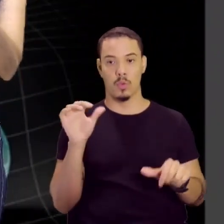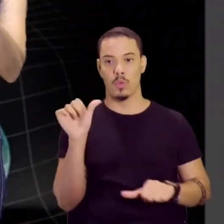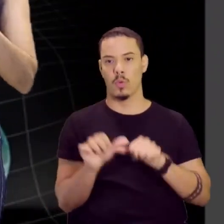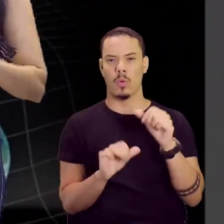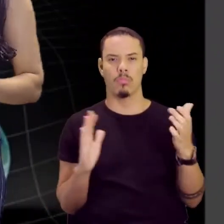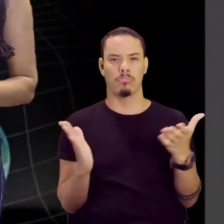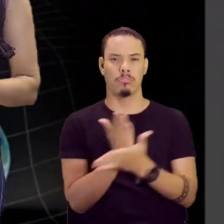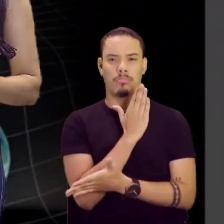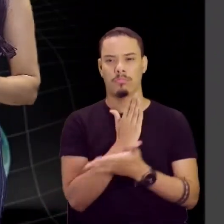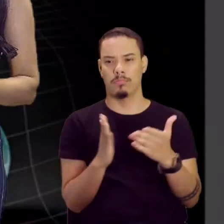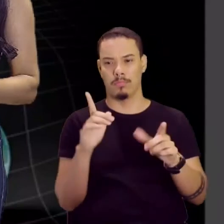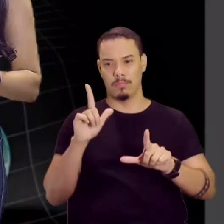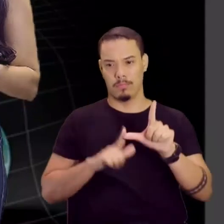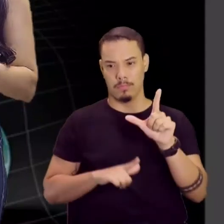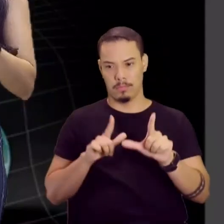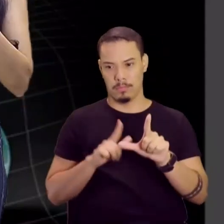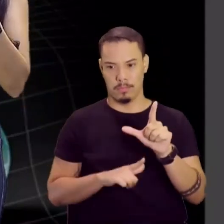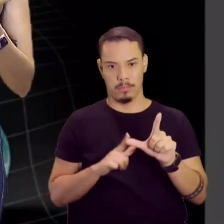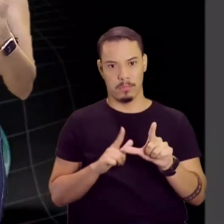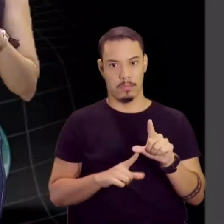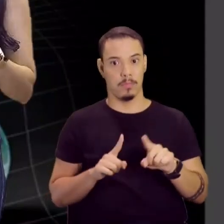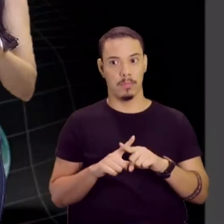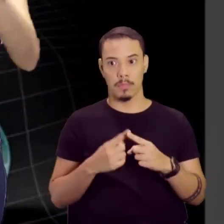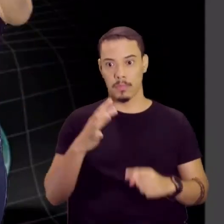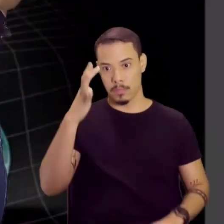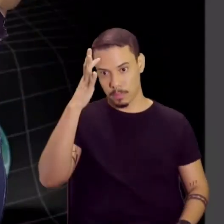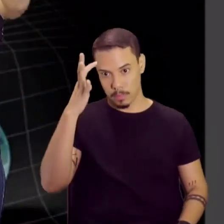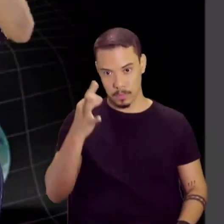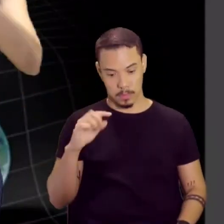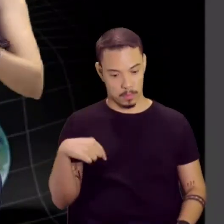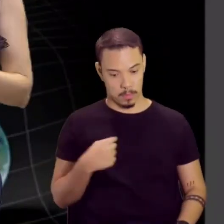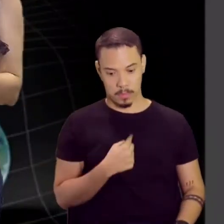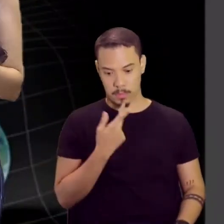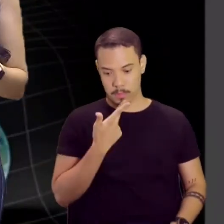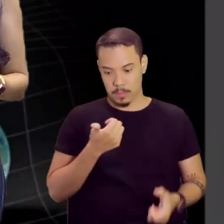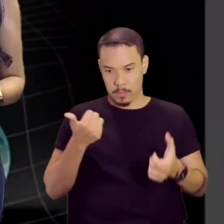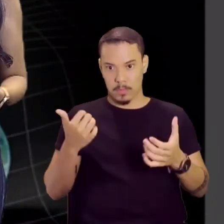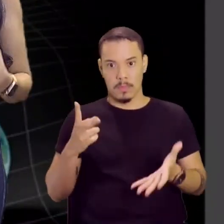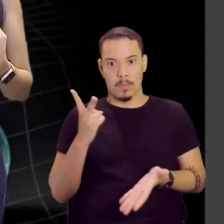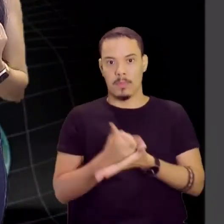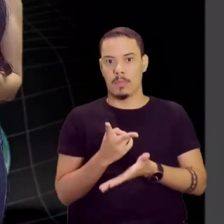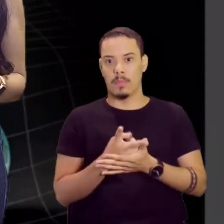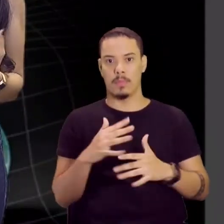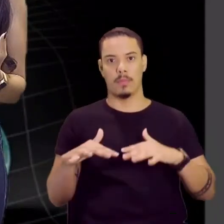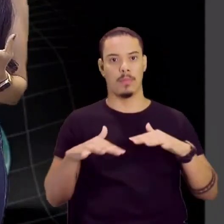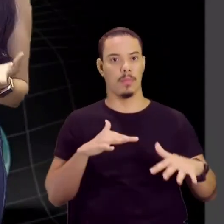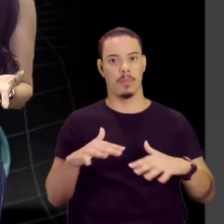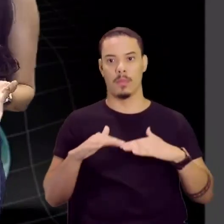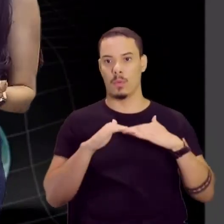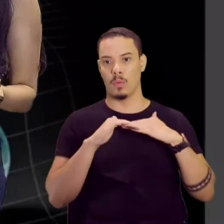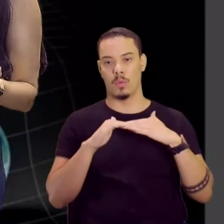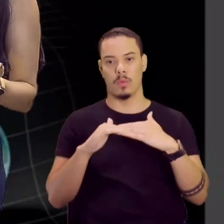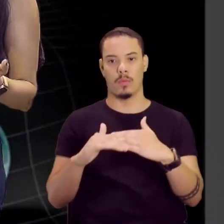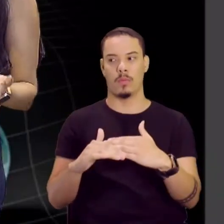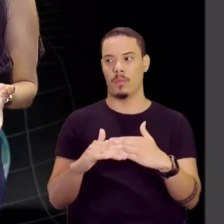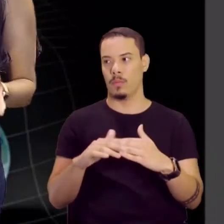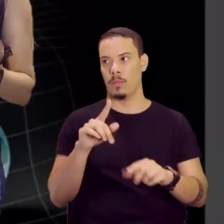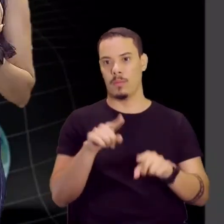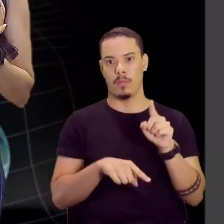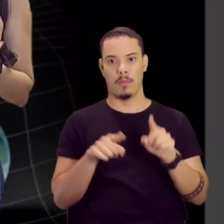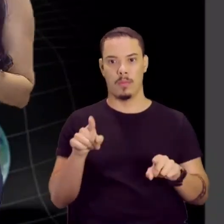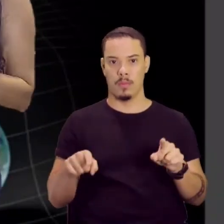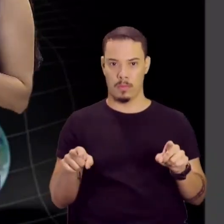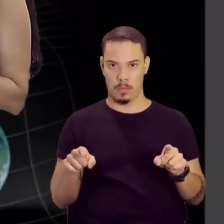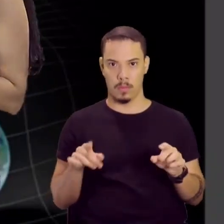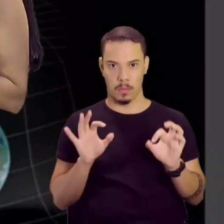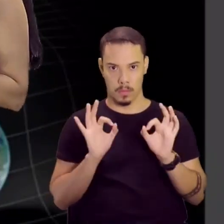algumas letrinhas, como vocês vão ver, mas entendam, jovens, que a gente está falando aqui também de movimento uniformemente variado com